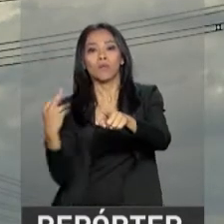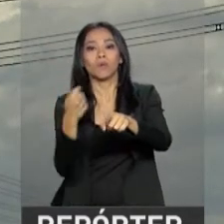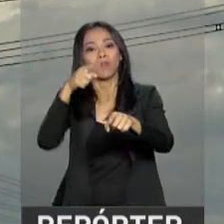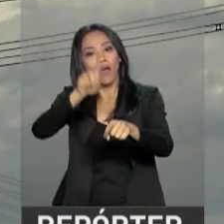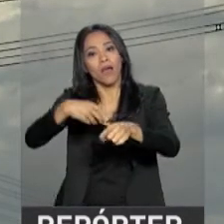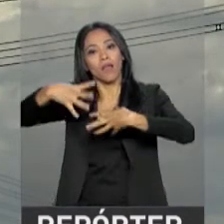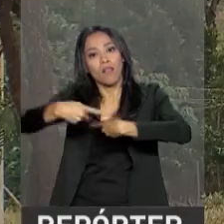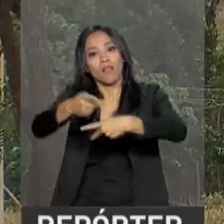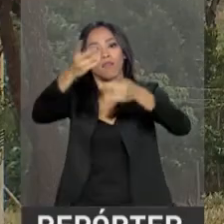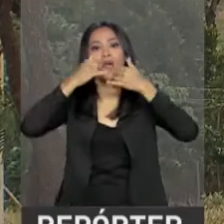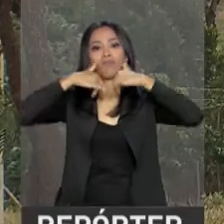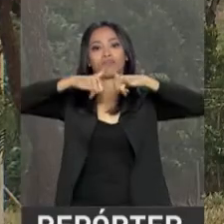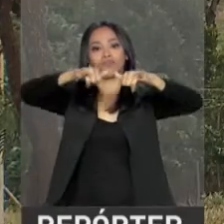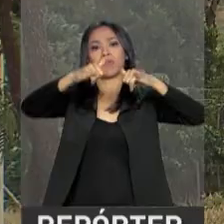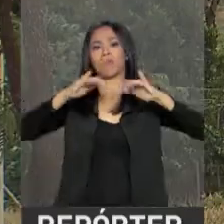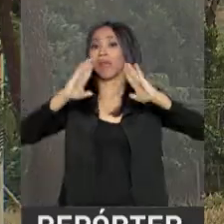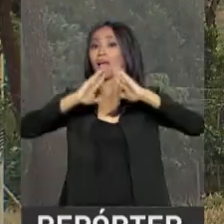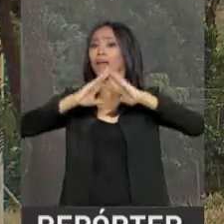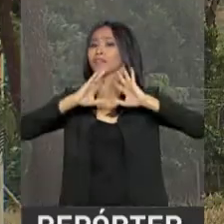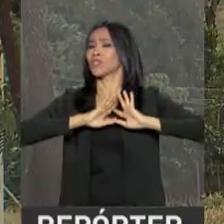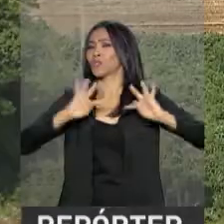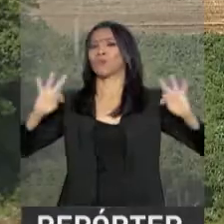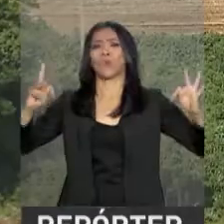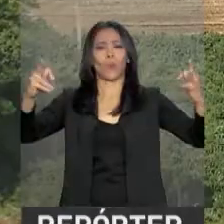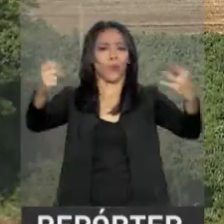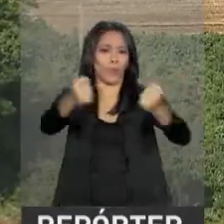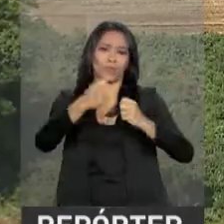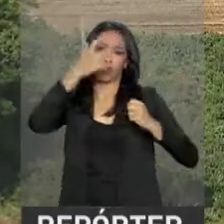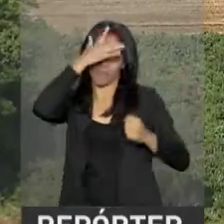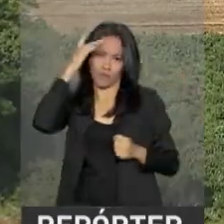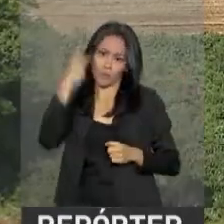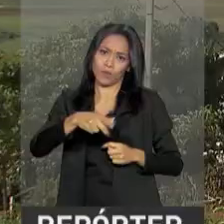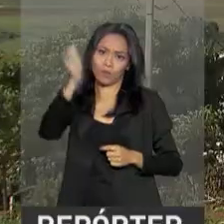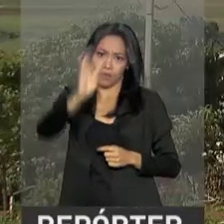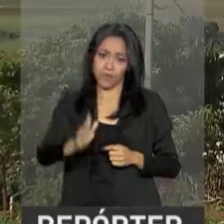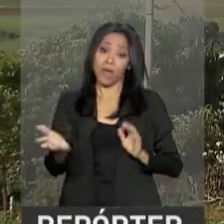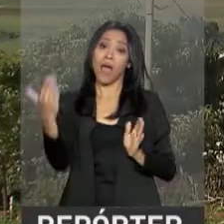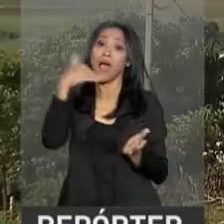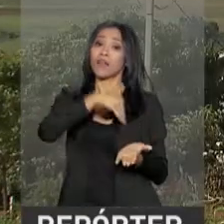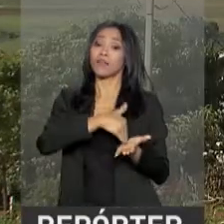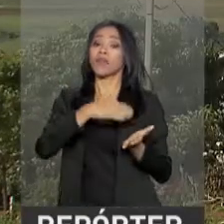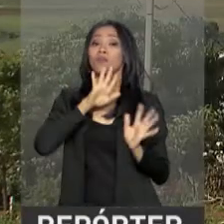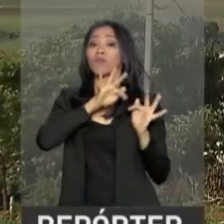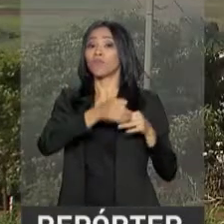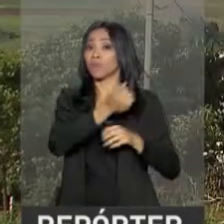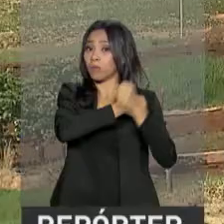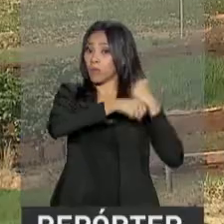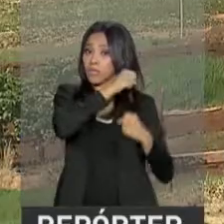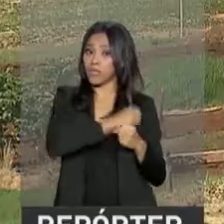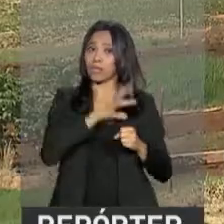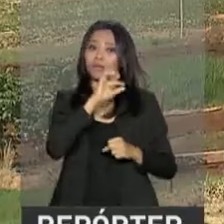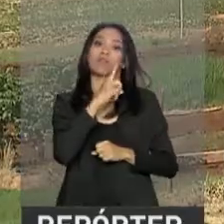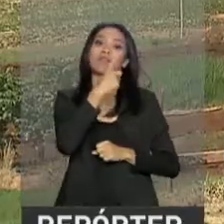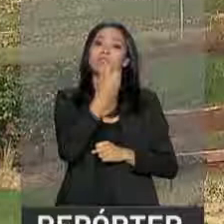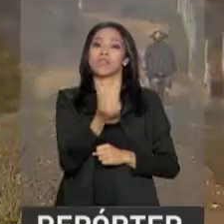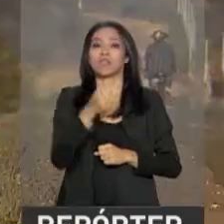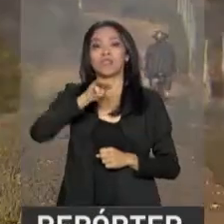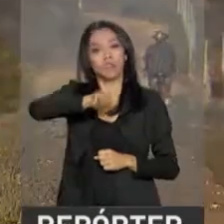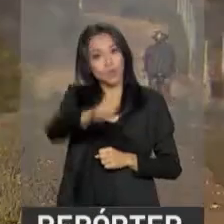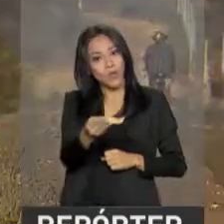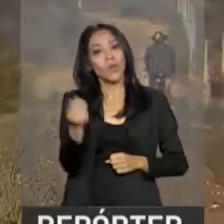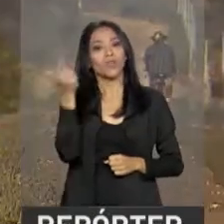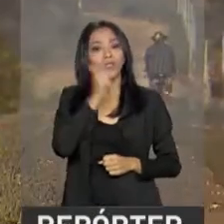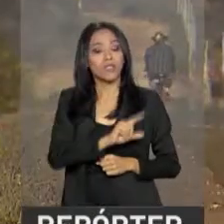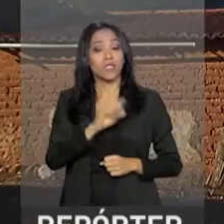levar energia elétrica para a casa de todos os brasileiros. Até o fim do ano passado, 16 milhões de pessoas foram beneficiadas. Só